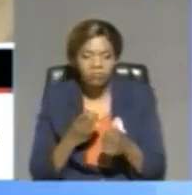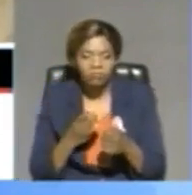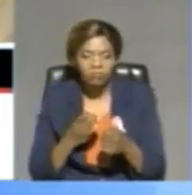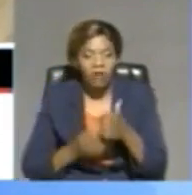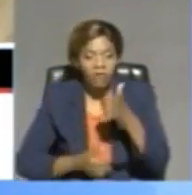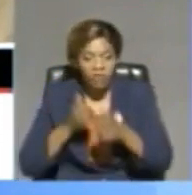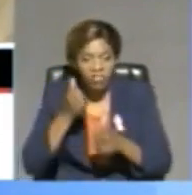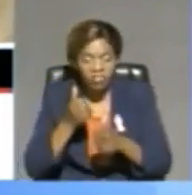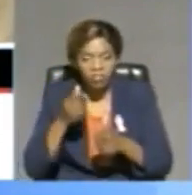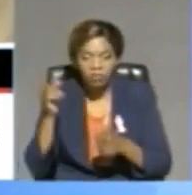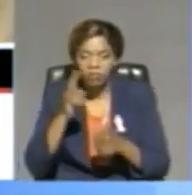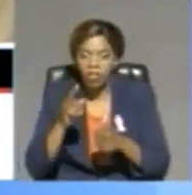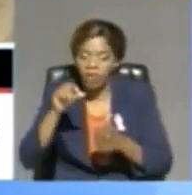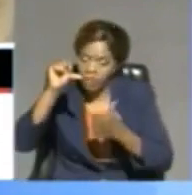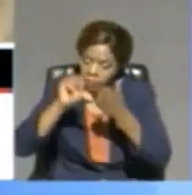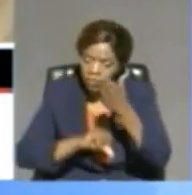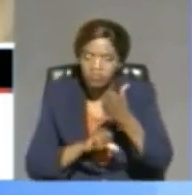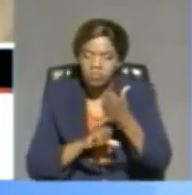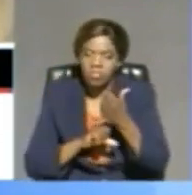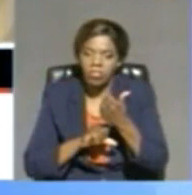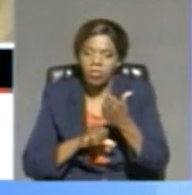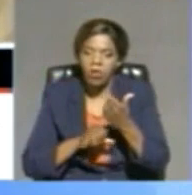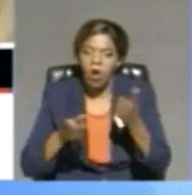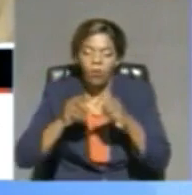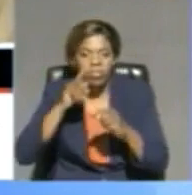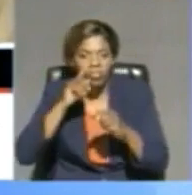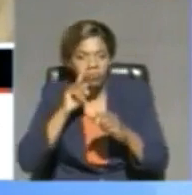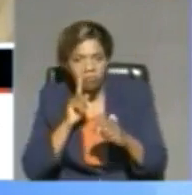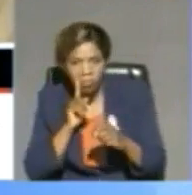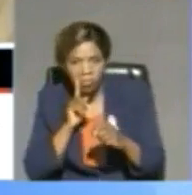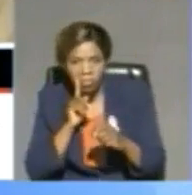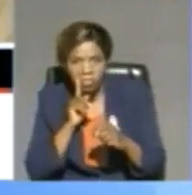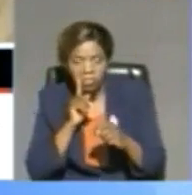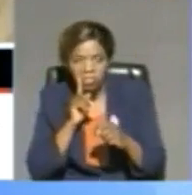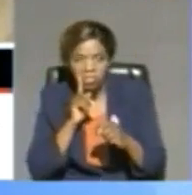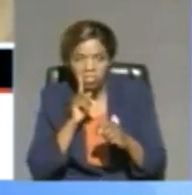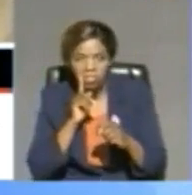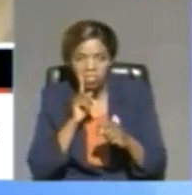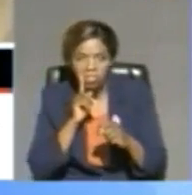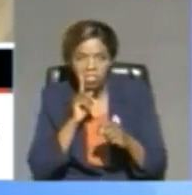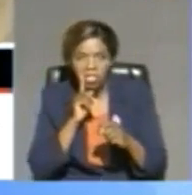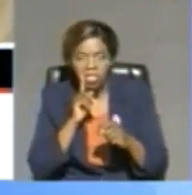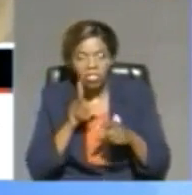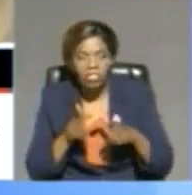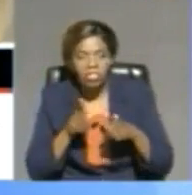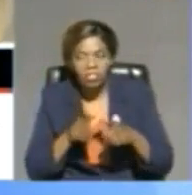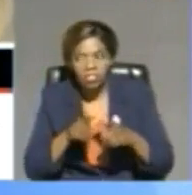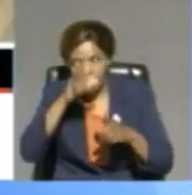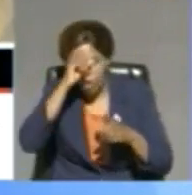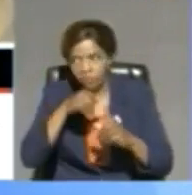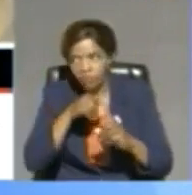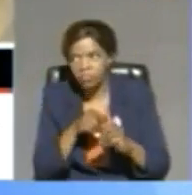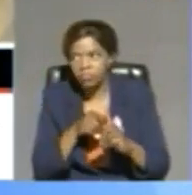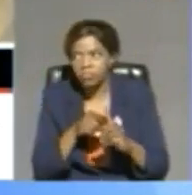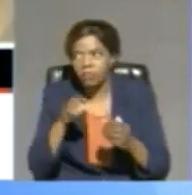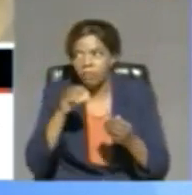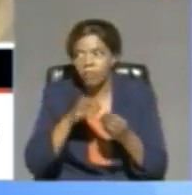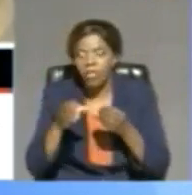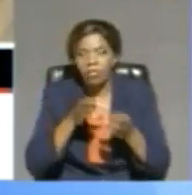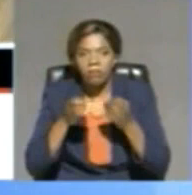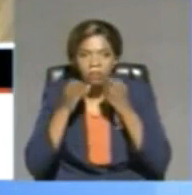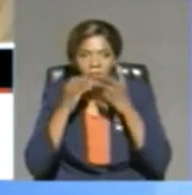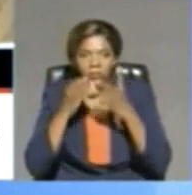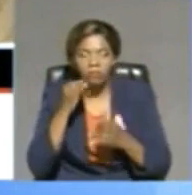numa concorrência interna e ela foi uma catástrofe para o país e para o partido. Se essa